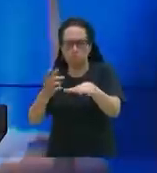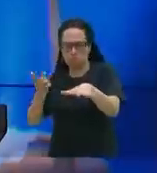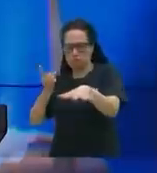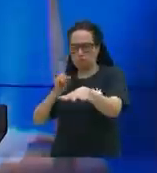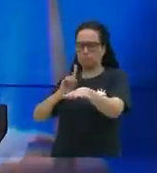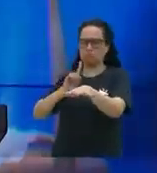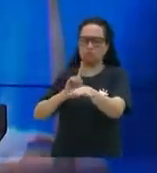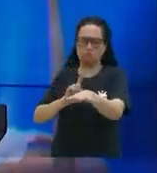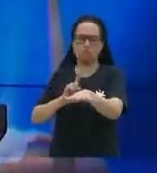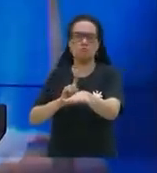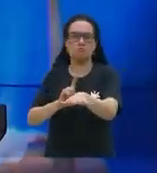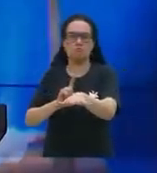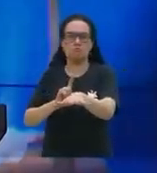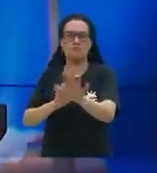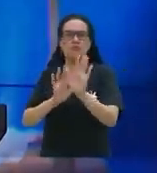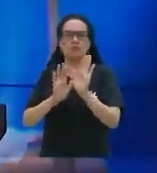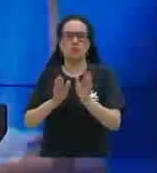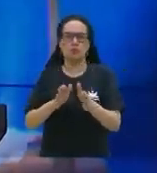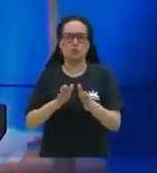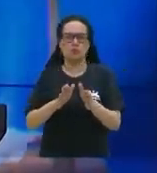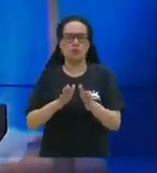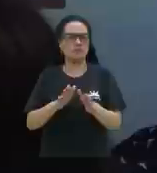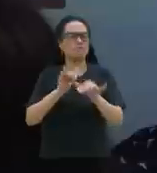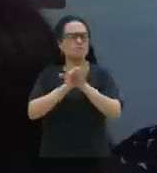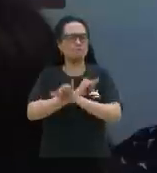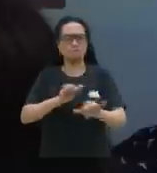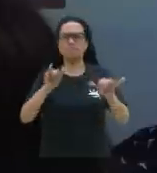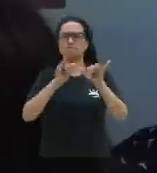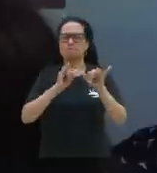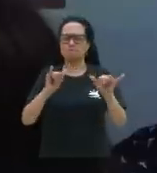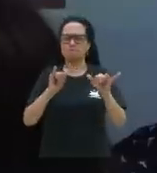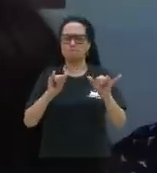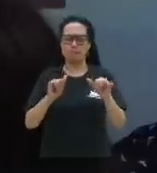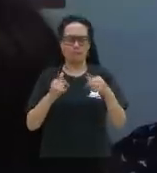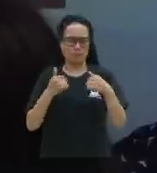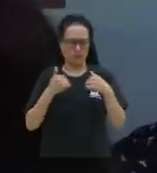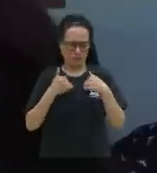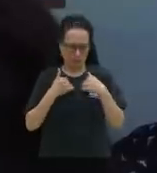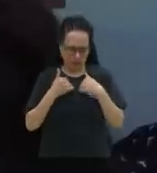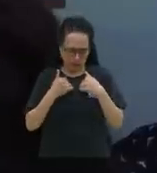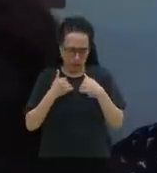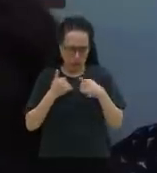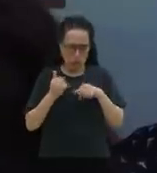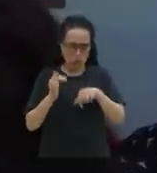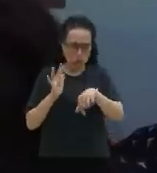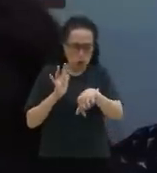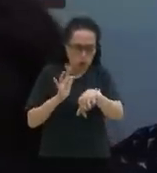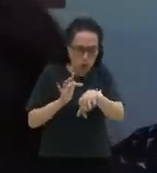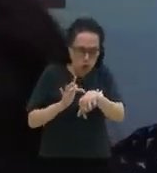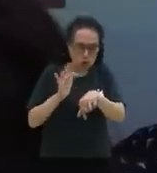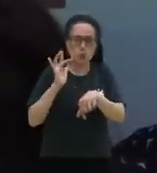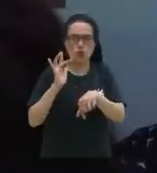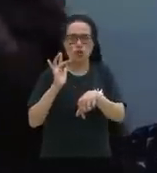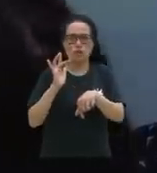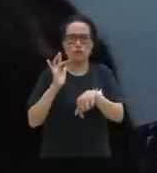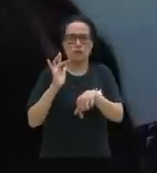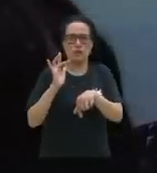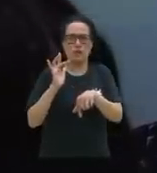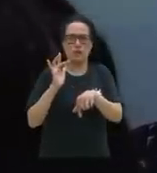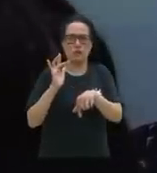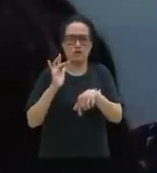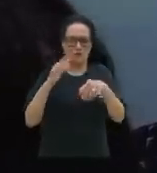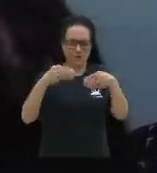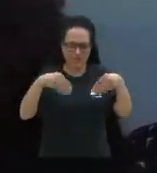proclamou antecipadamente o seu milagre, dizendo: se eu tocar, ainda que seja,